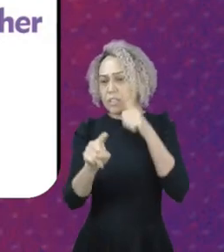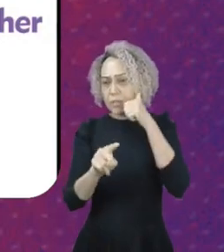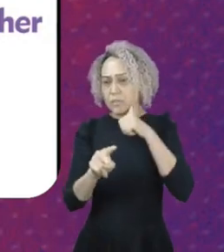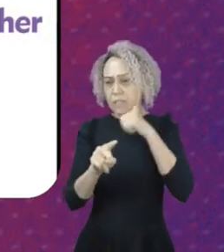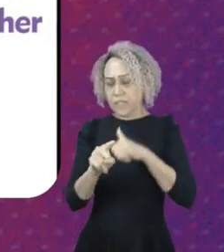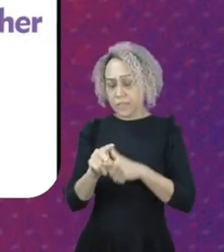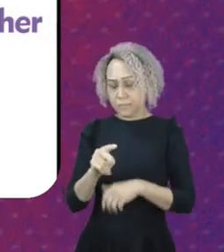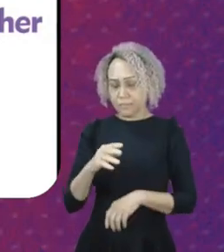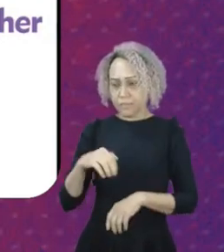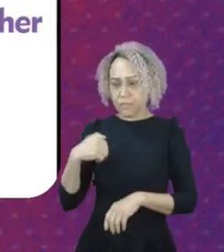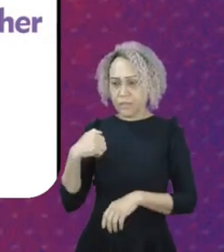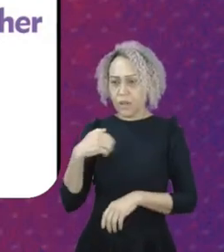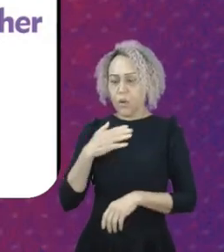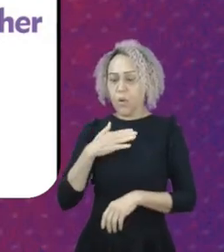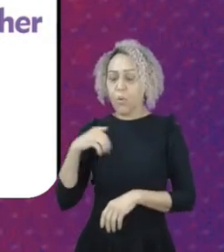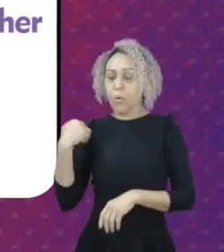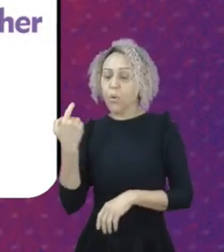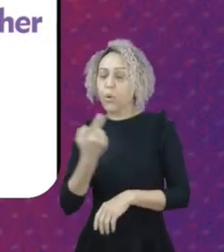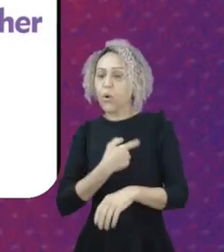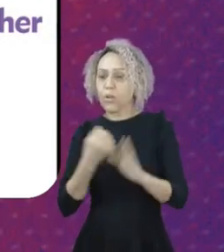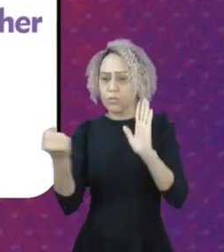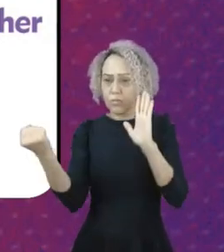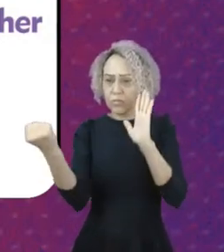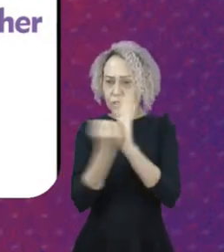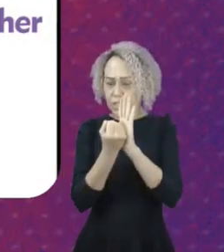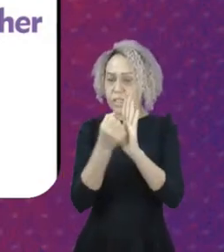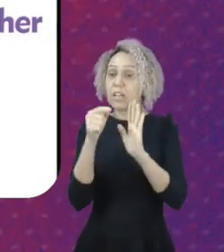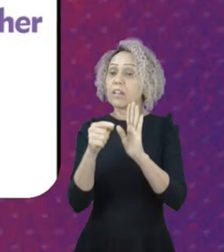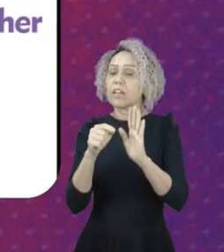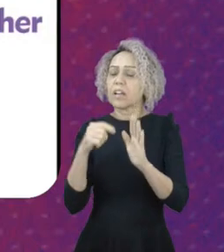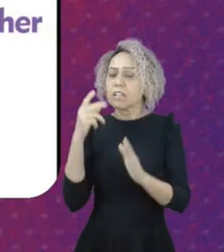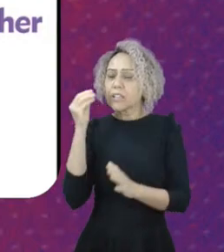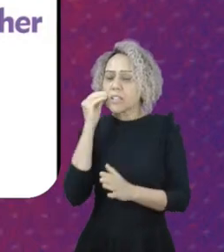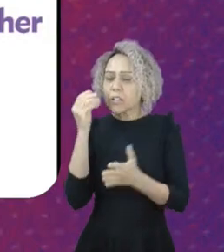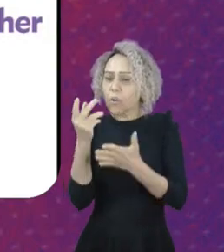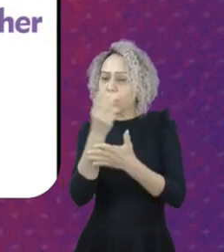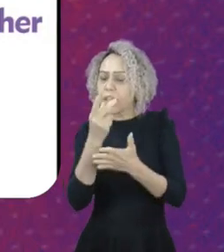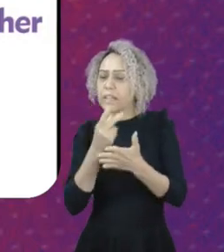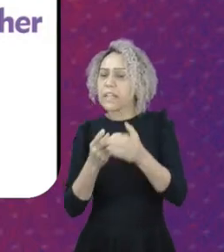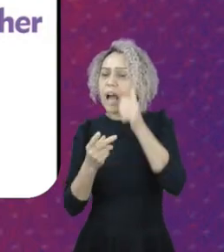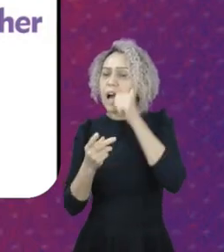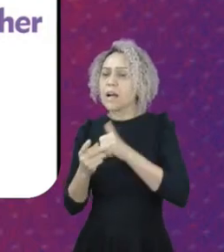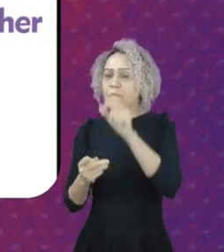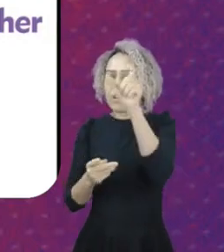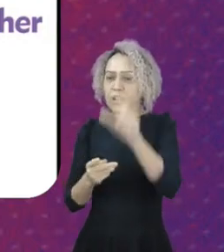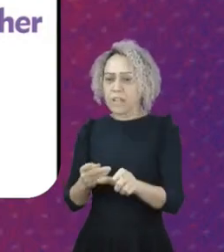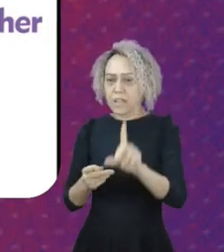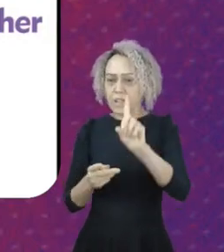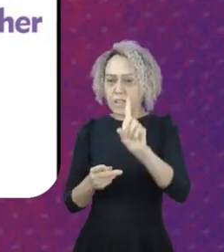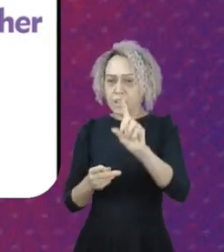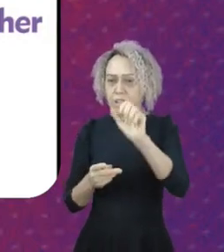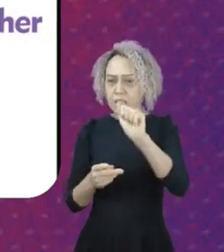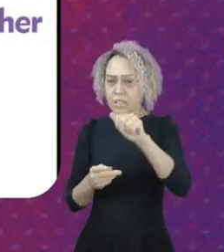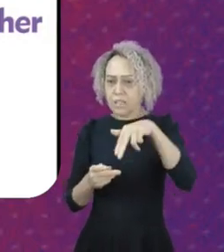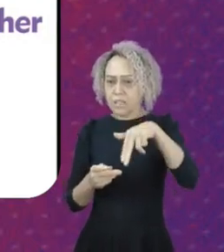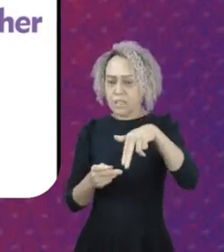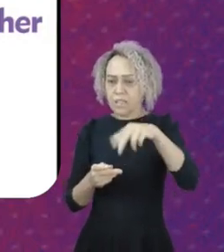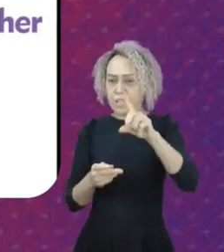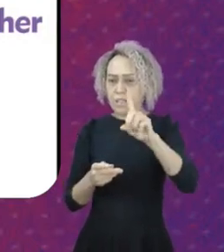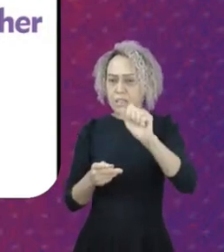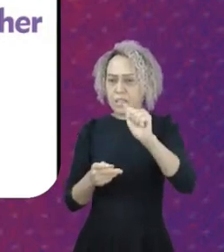né, desenhar a Dandara dos Palmares, que é uma das nossas heroínas aqui,